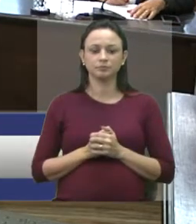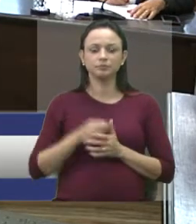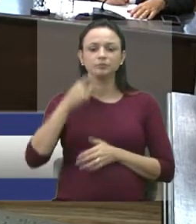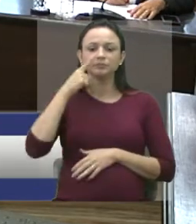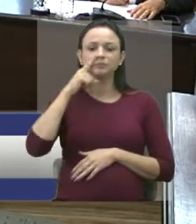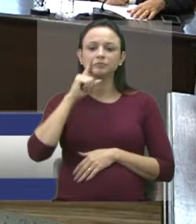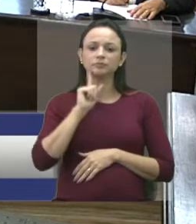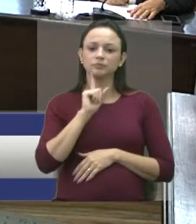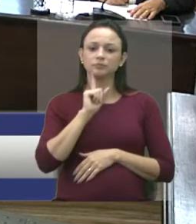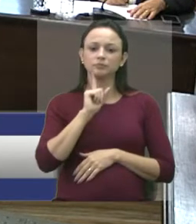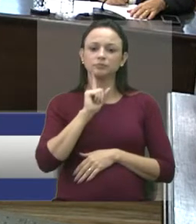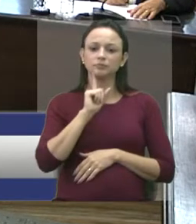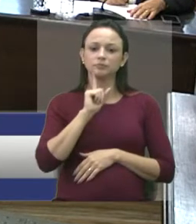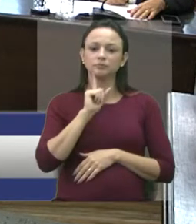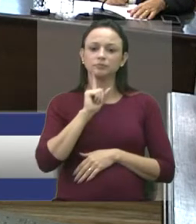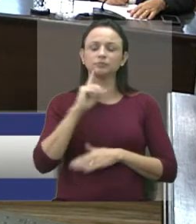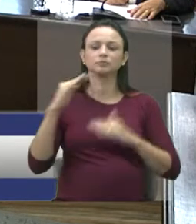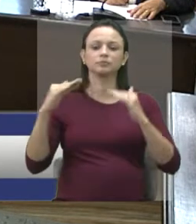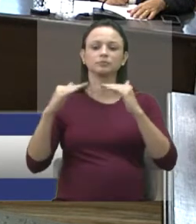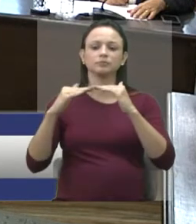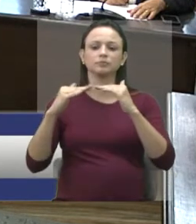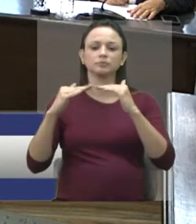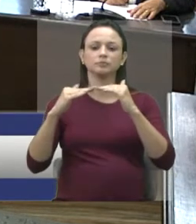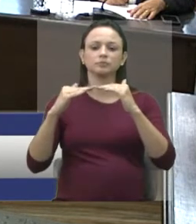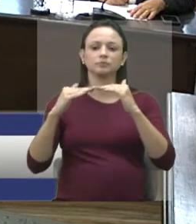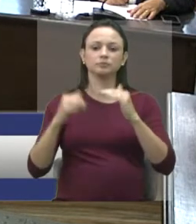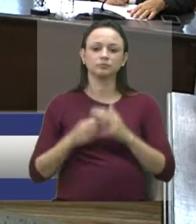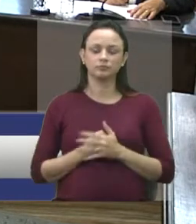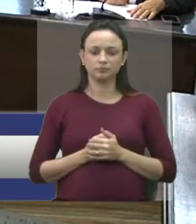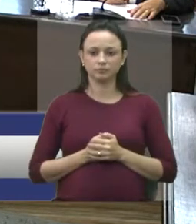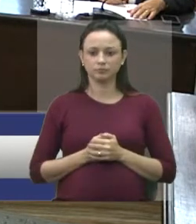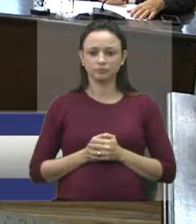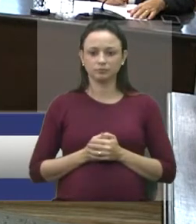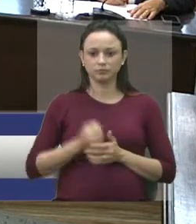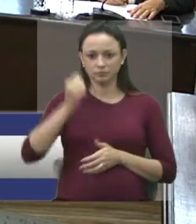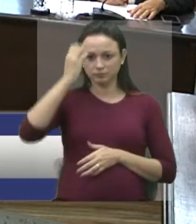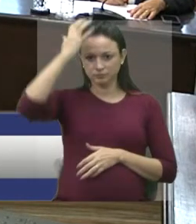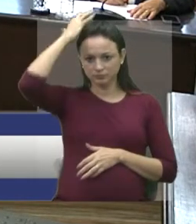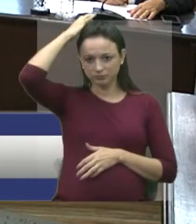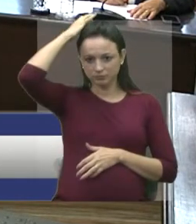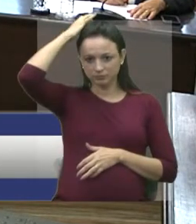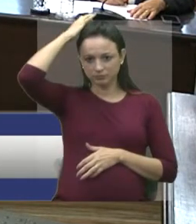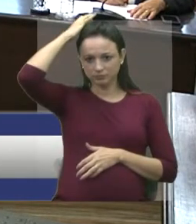Agentil Américo Cato. Favorável. Toninho Masson.